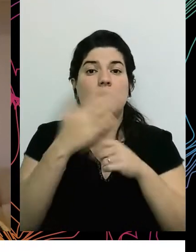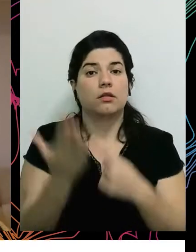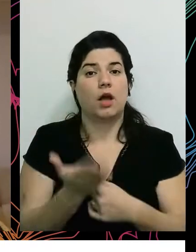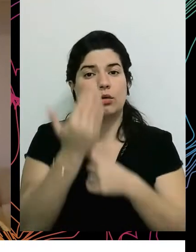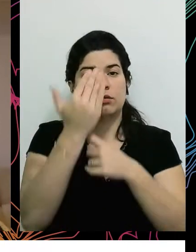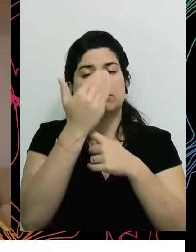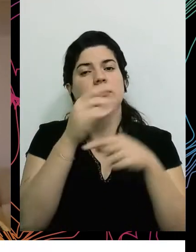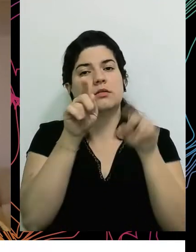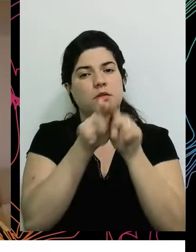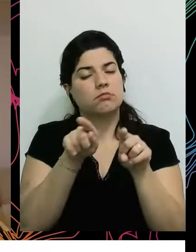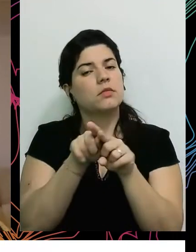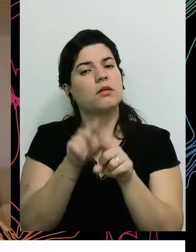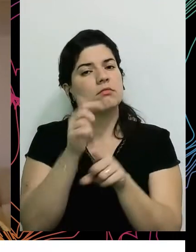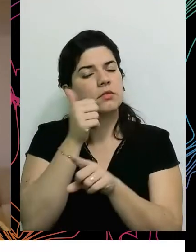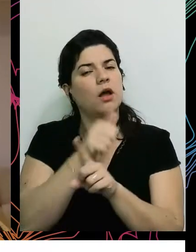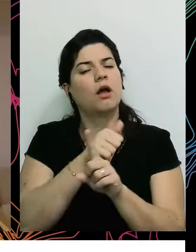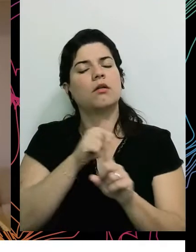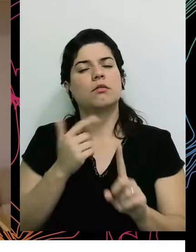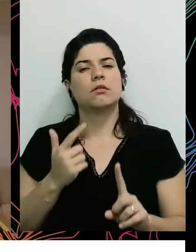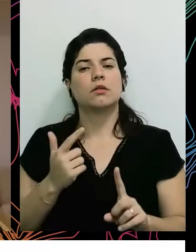o mérito, né,